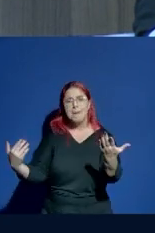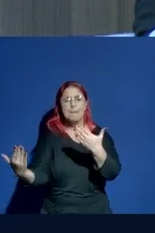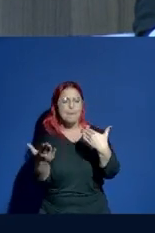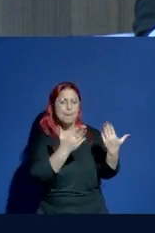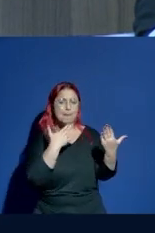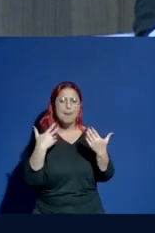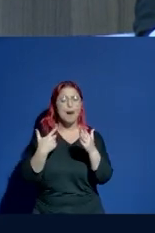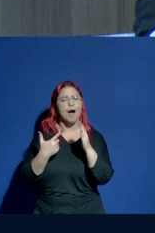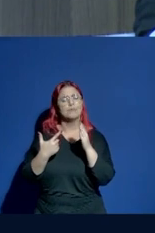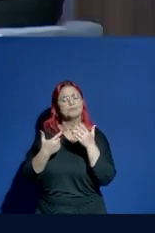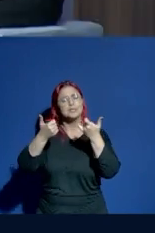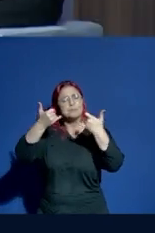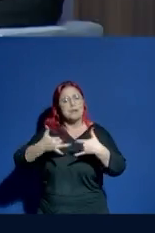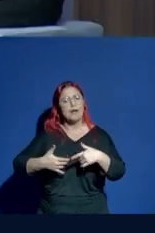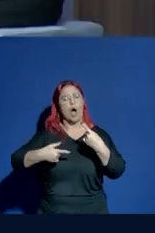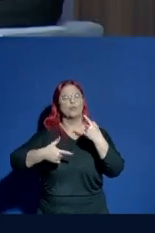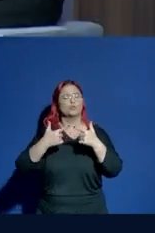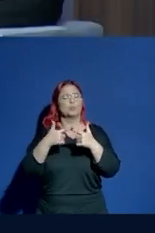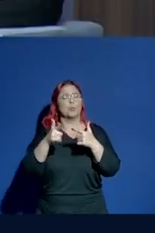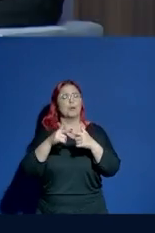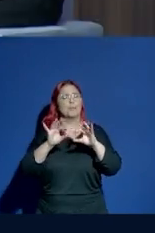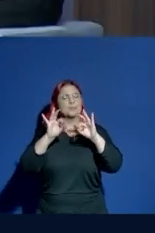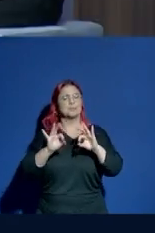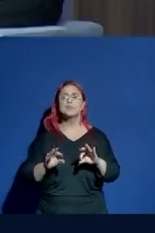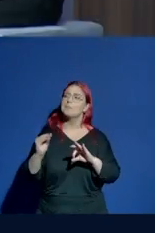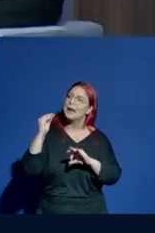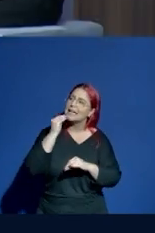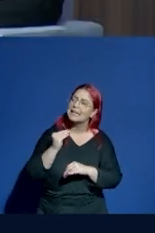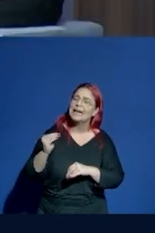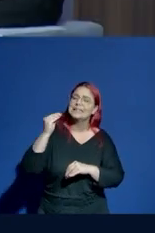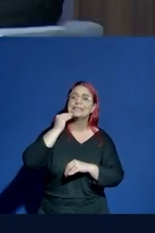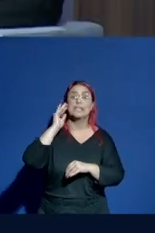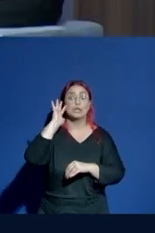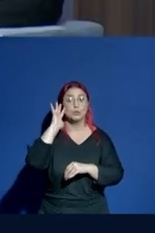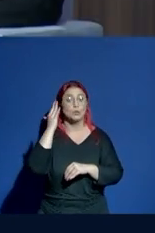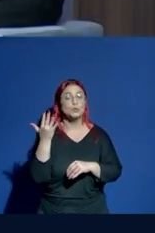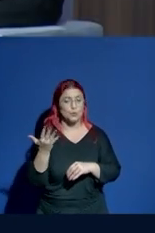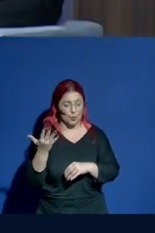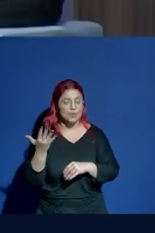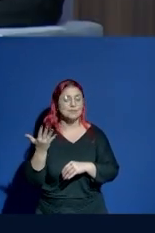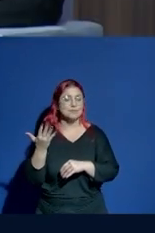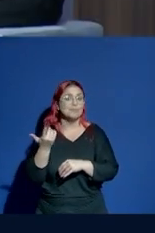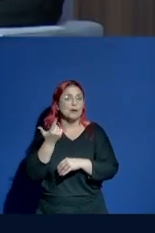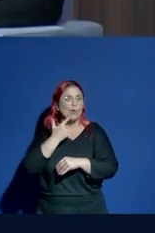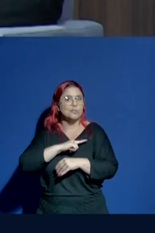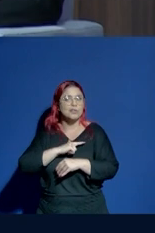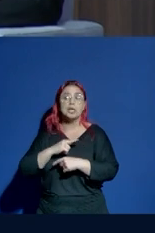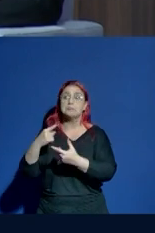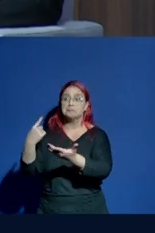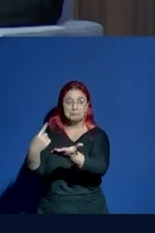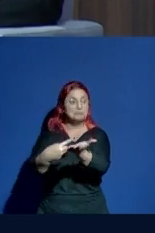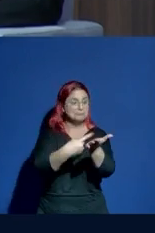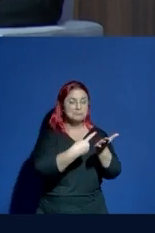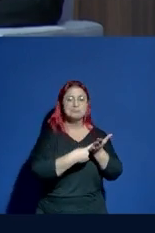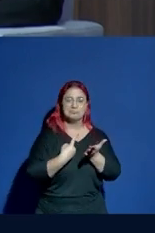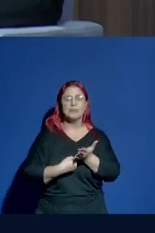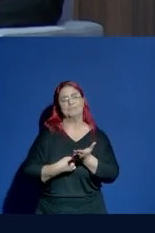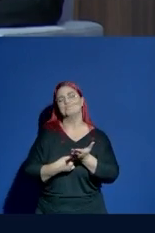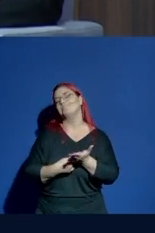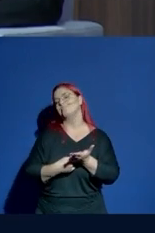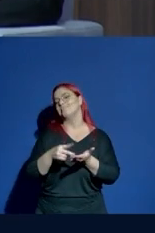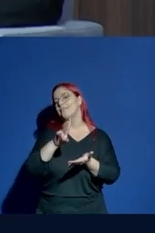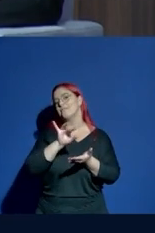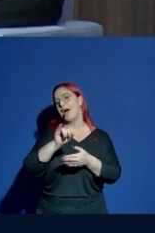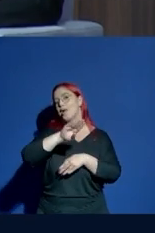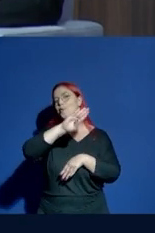reais da sociedade para poder buscar soluções que possam ser minimamente consensuadas o Brasil sem dúvida é